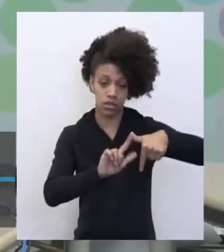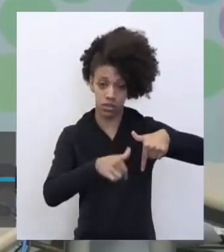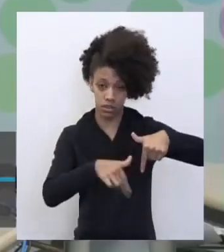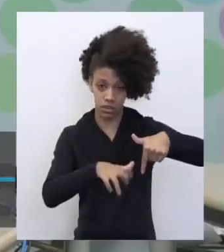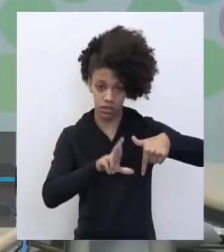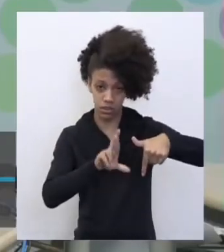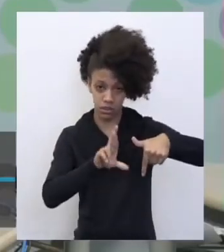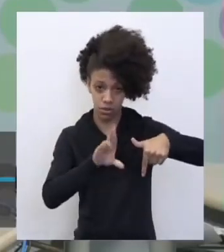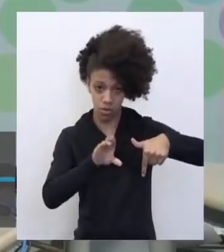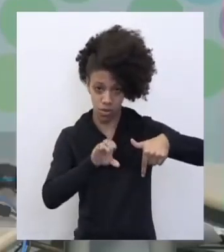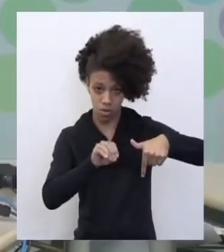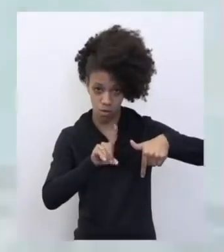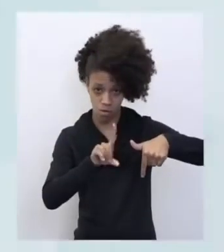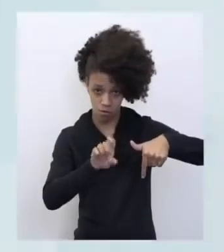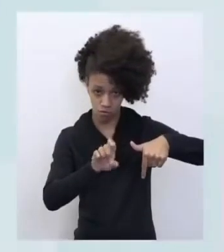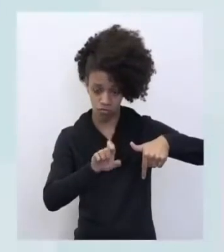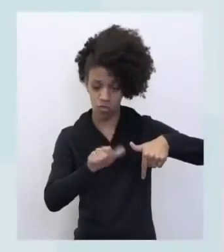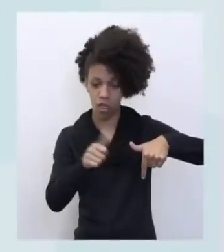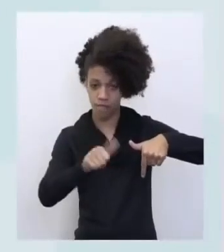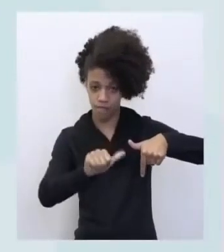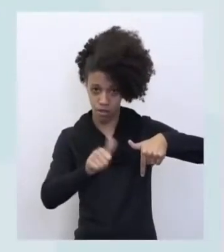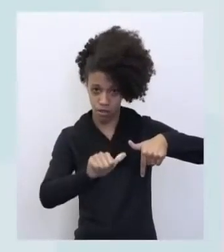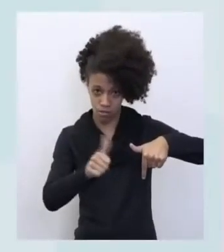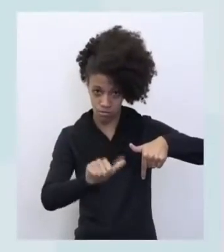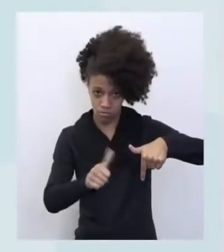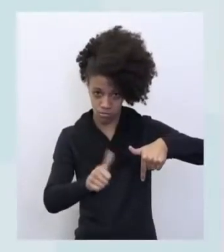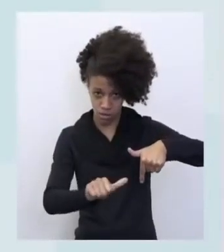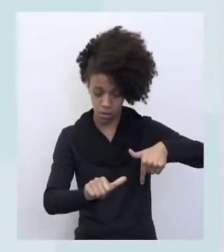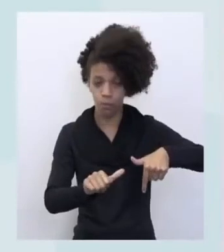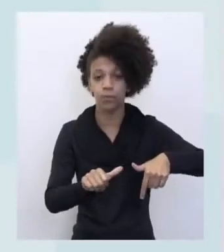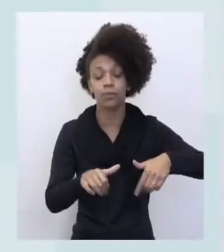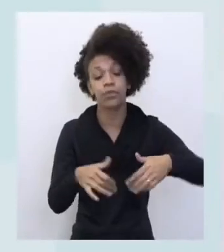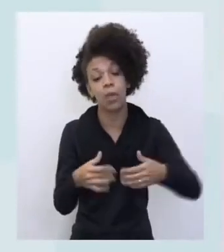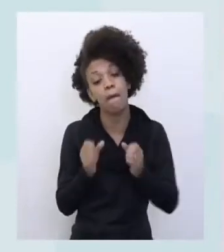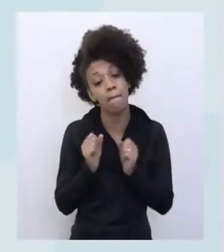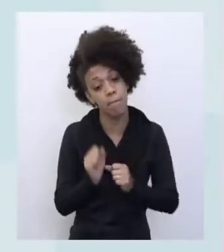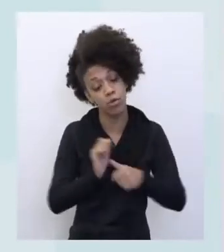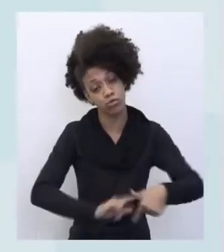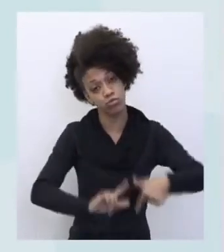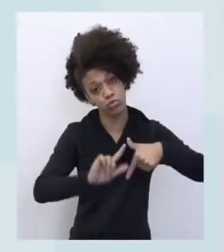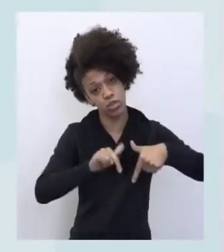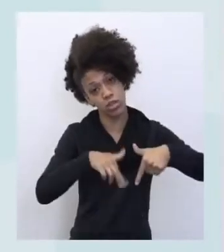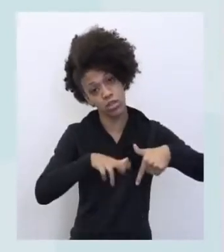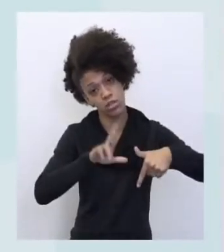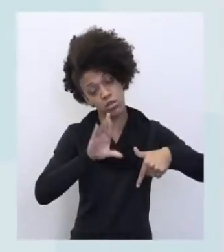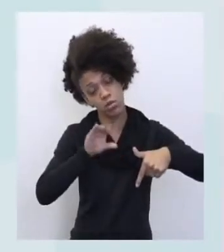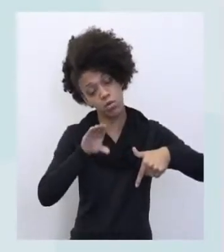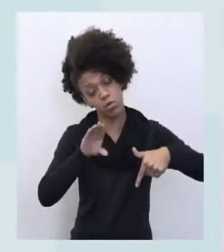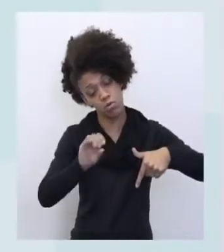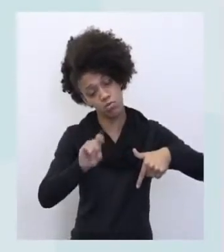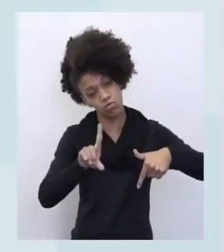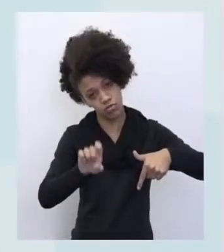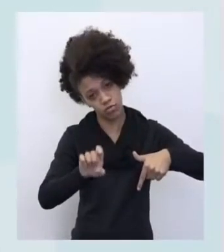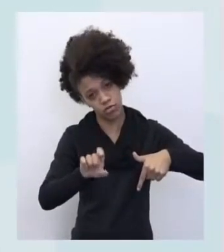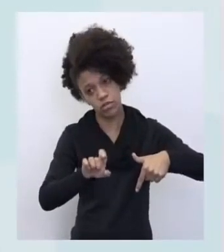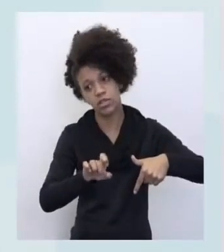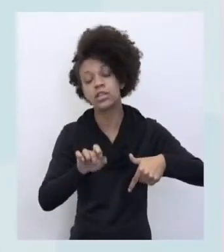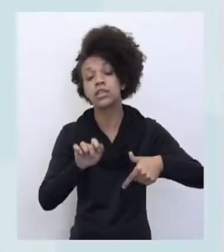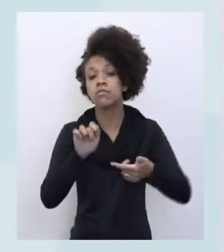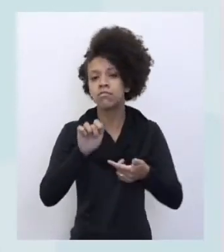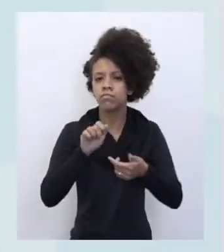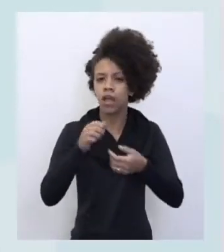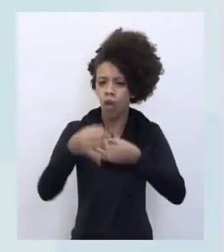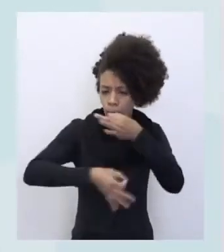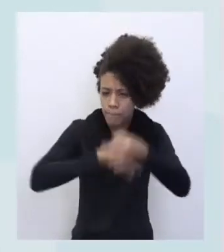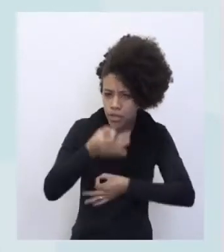pesquisa para vocês colocarem para a gente, tá? Então, pode ser através do QR Code ou através do link. Escrevam, vê se você achou legal,